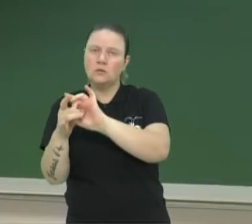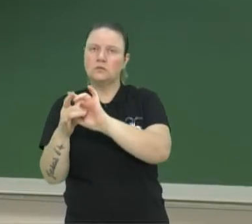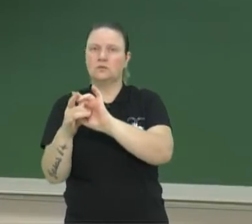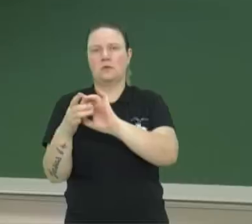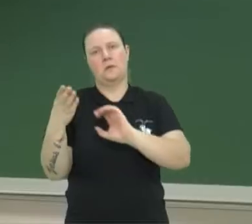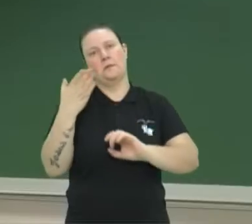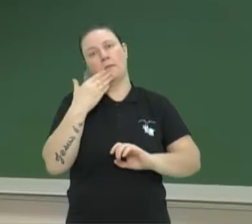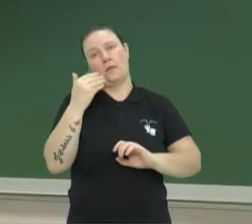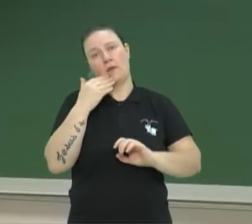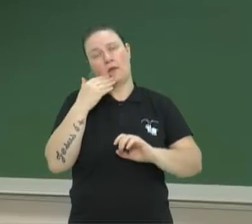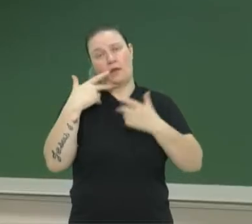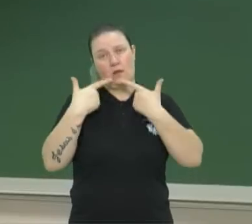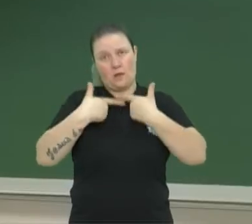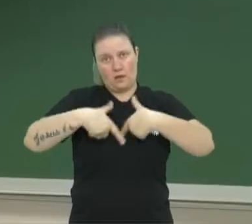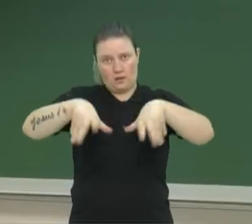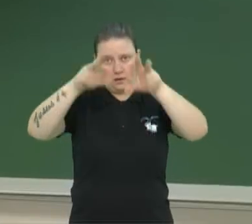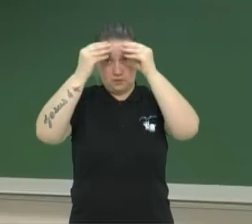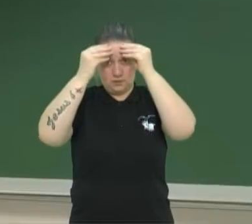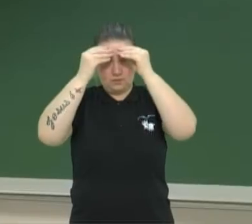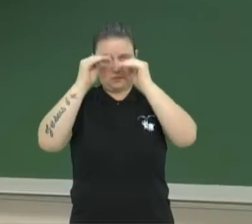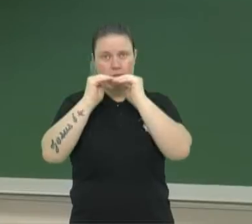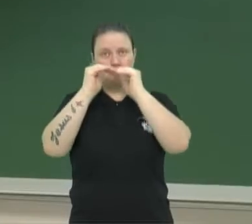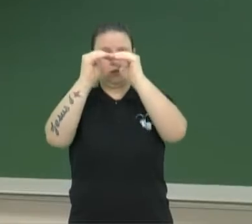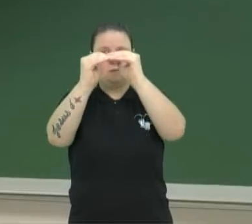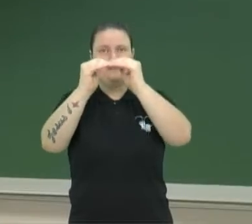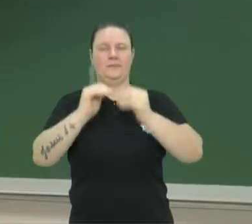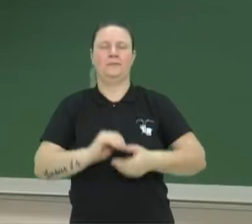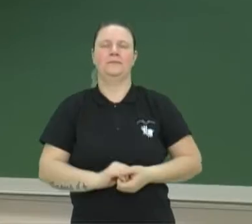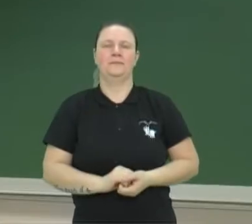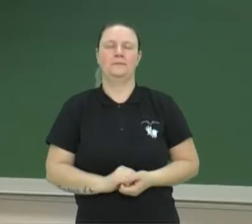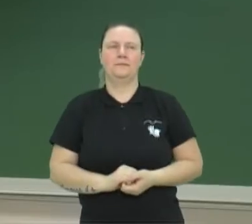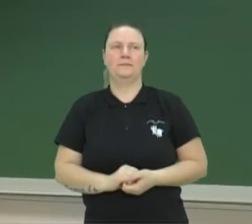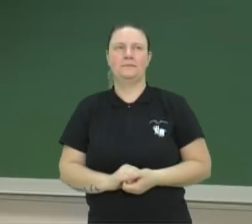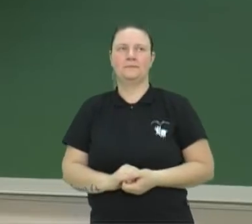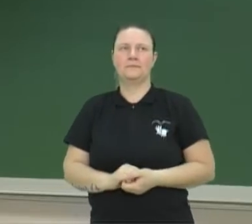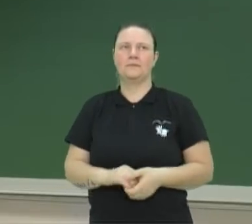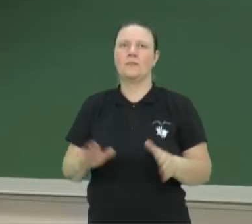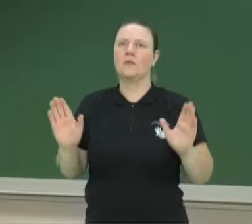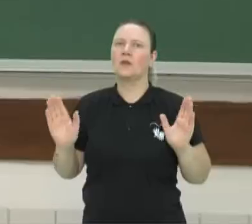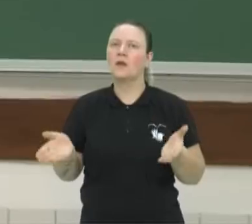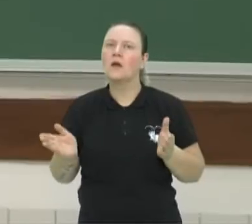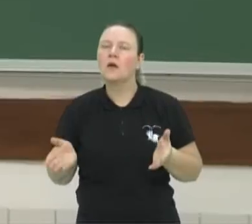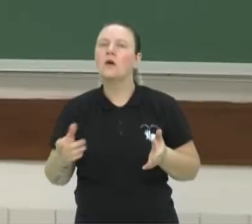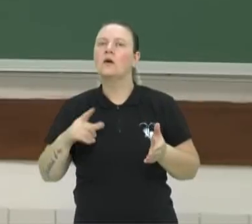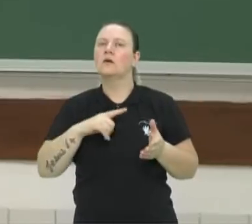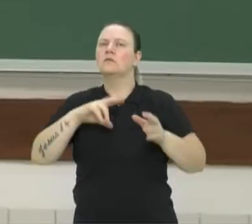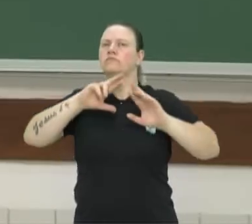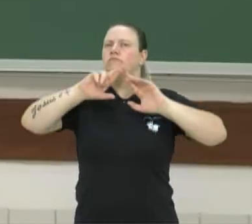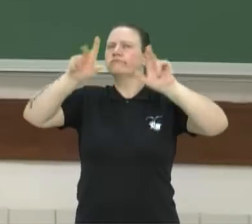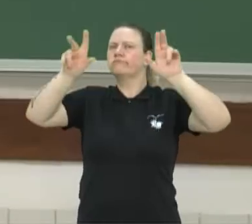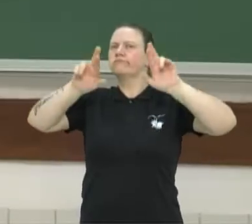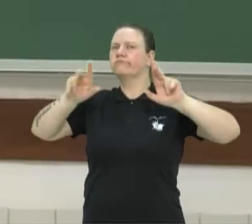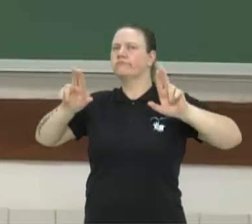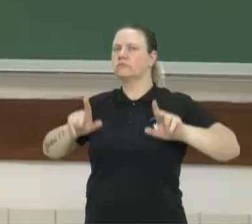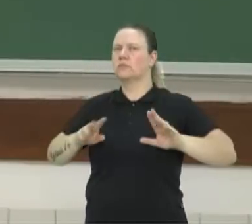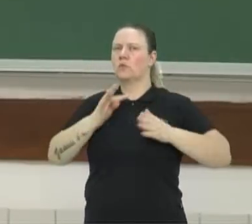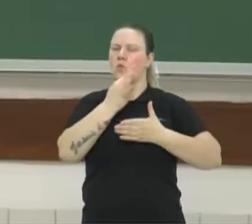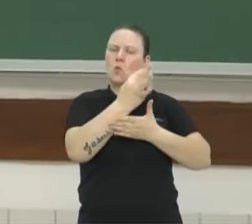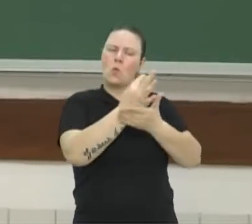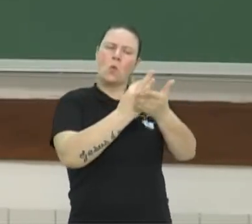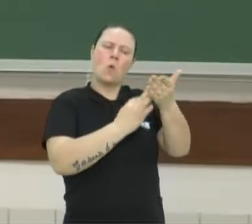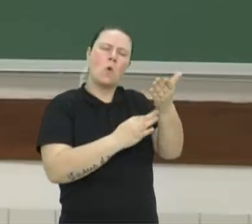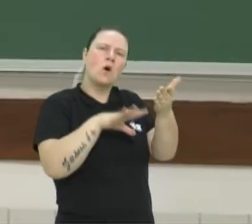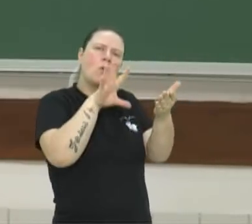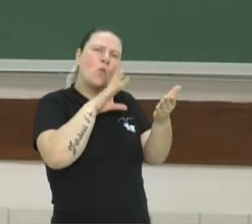certo? É isso que a gente aprende na escola, beleza? Agora algumas diferenças, né, entre o nosso texto